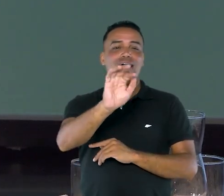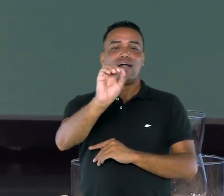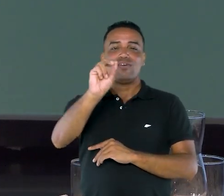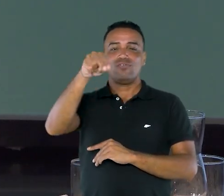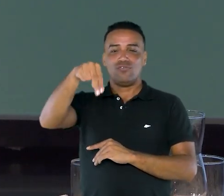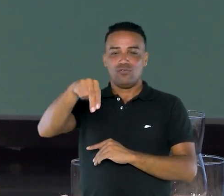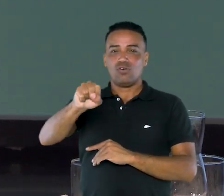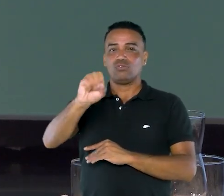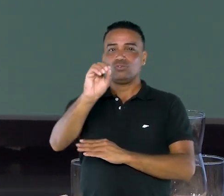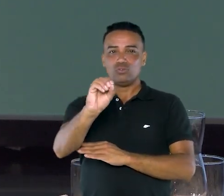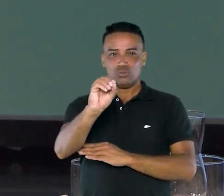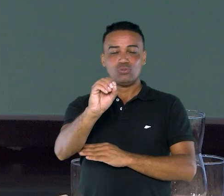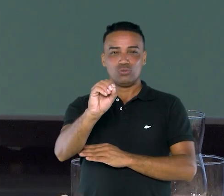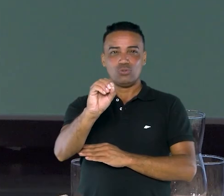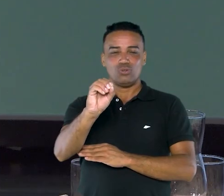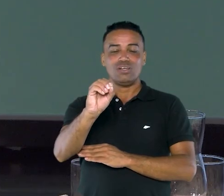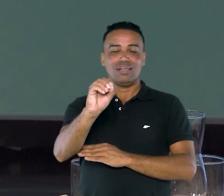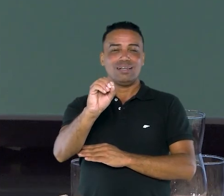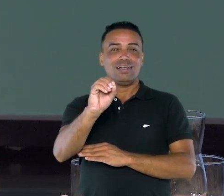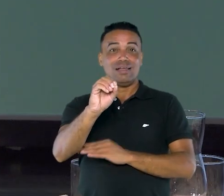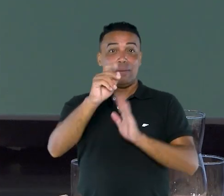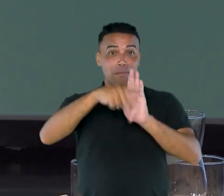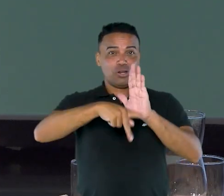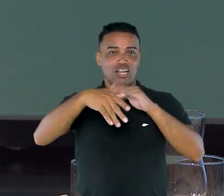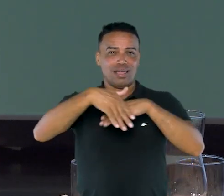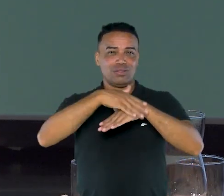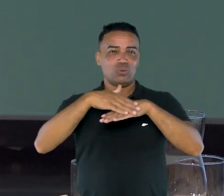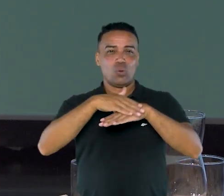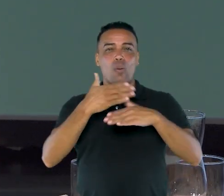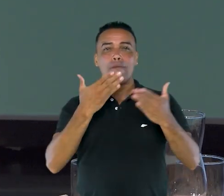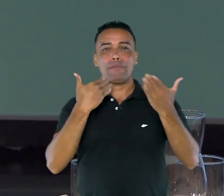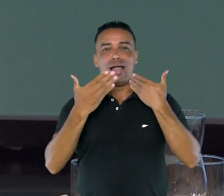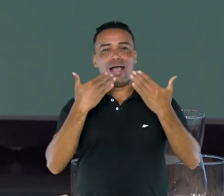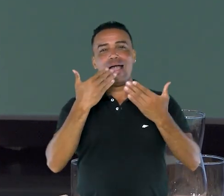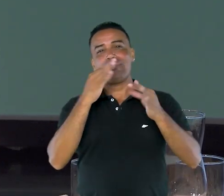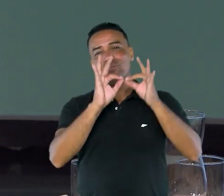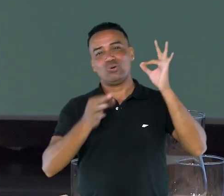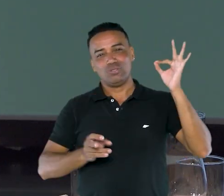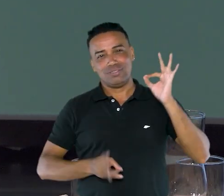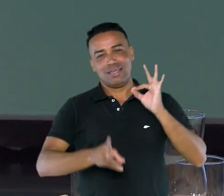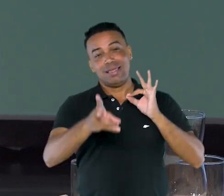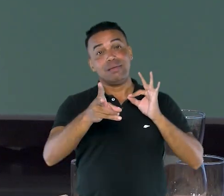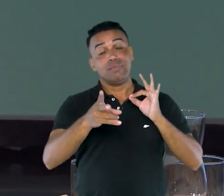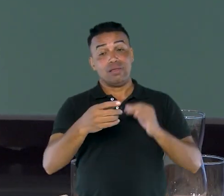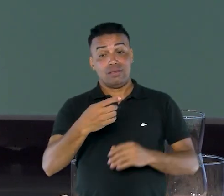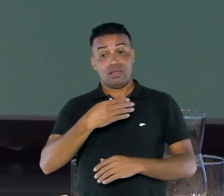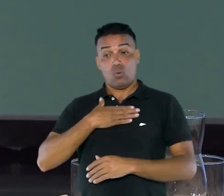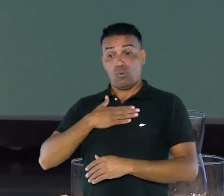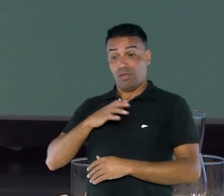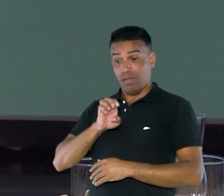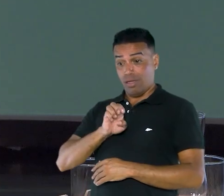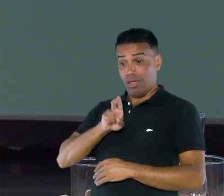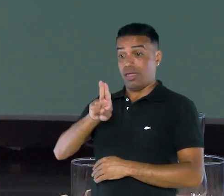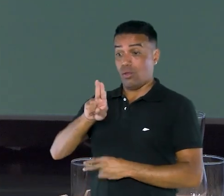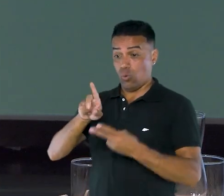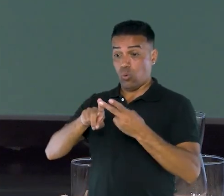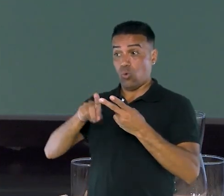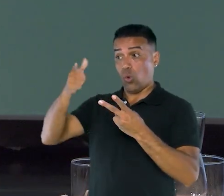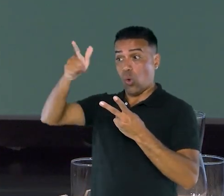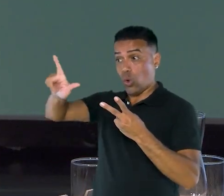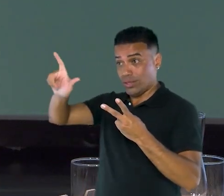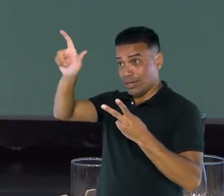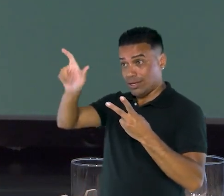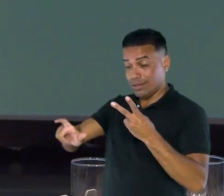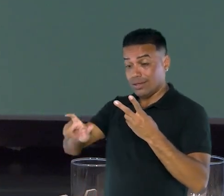papo, fica aqui, né? Que é o eu, o outro, o mundo. A reconexão